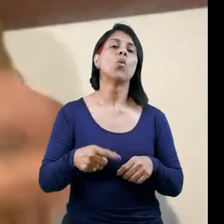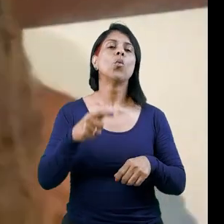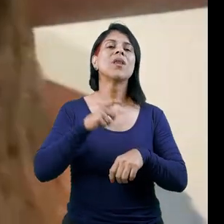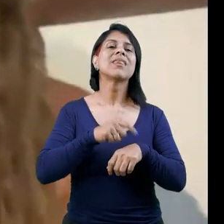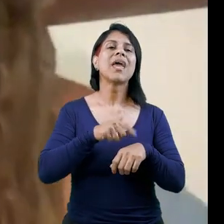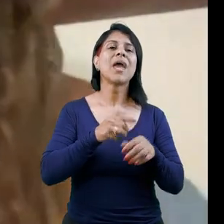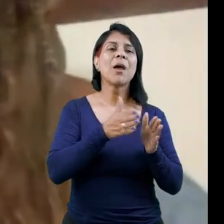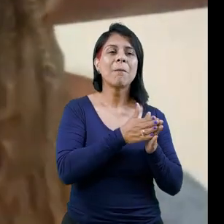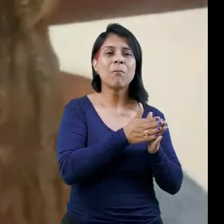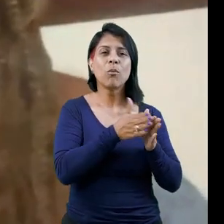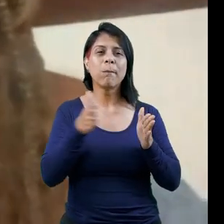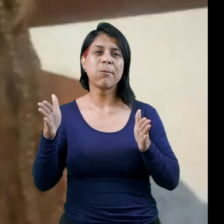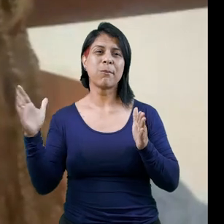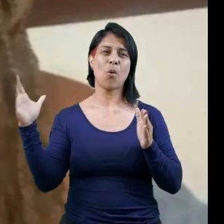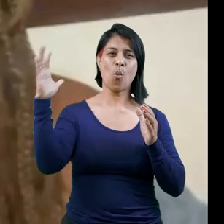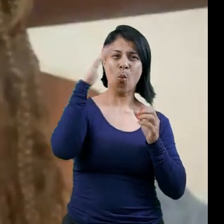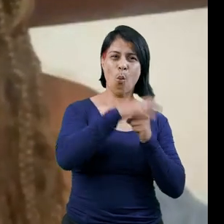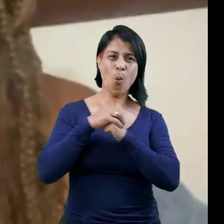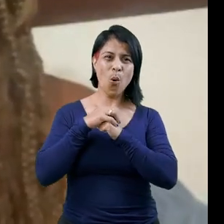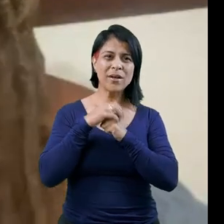uma articulação,